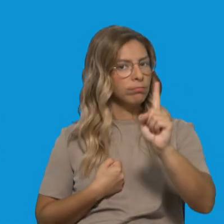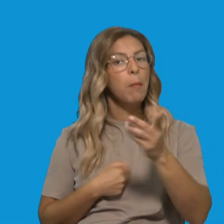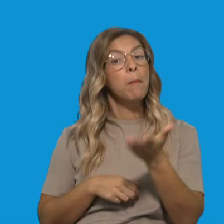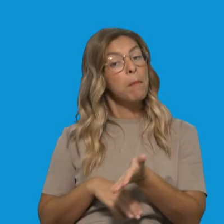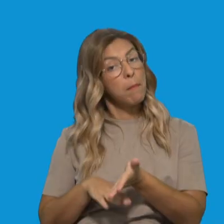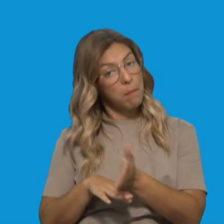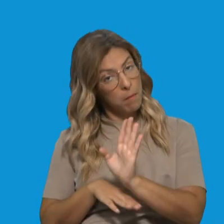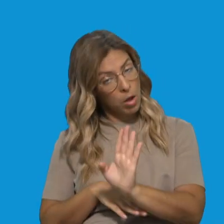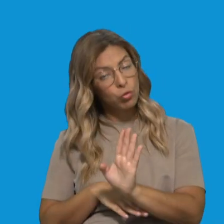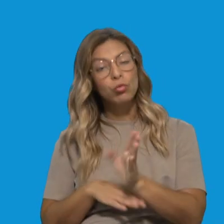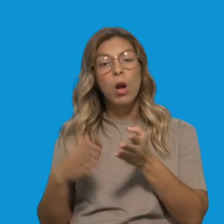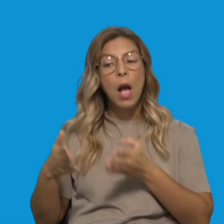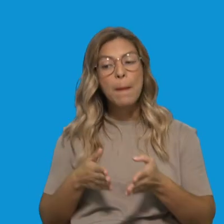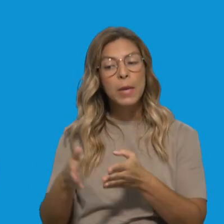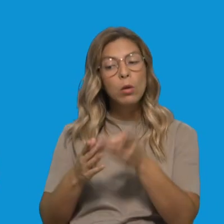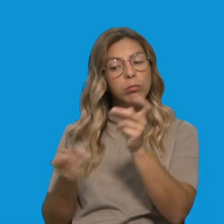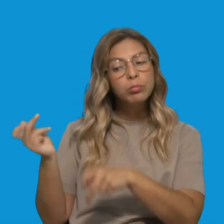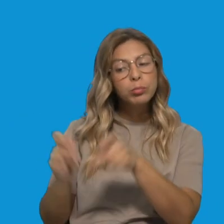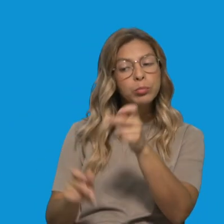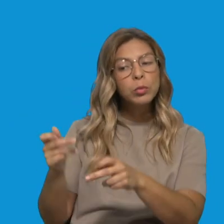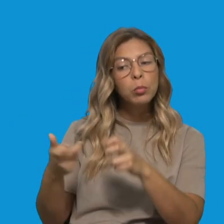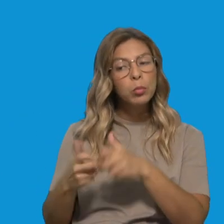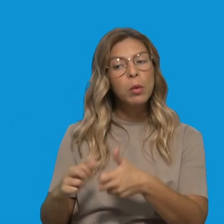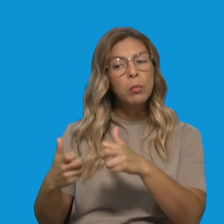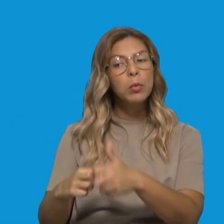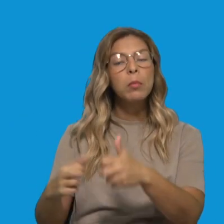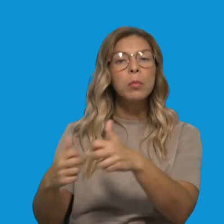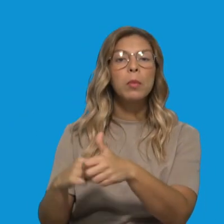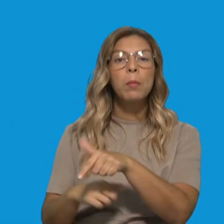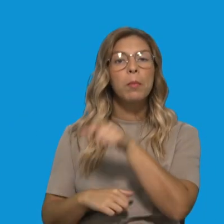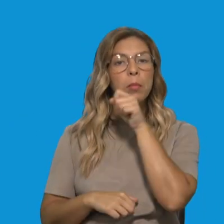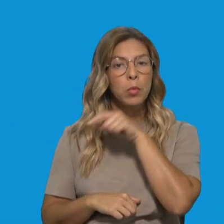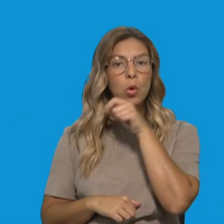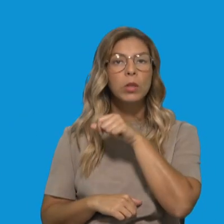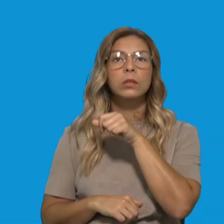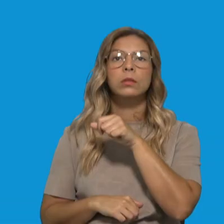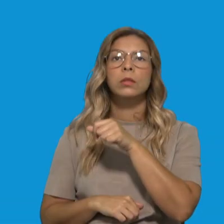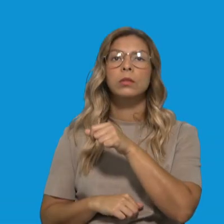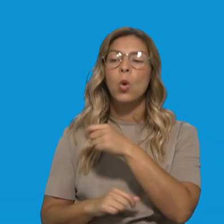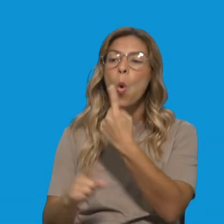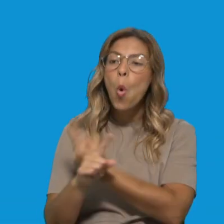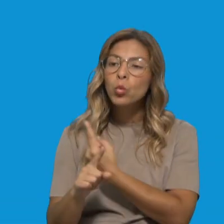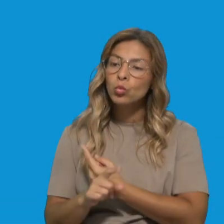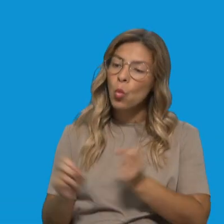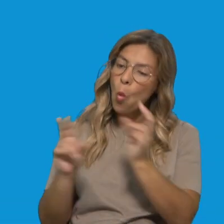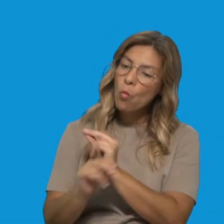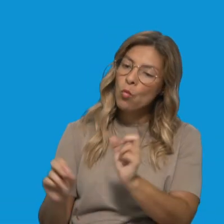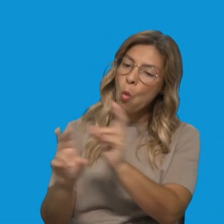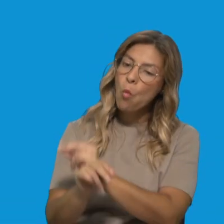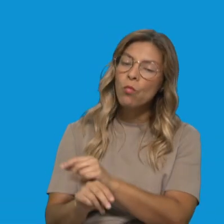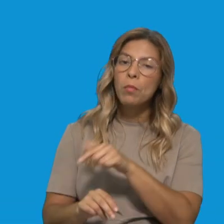podem emergir, podem brotar novas sementes, novas forças,